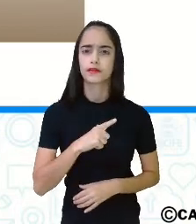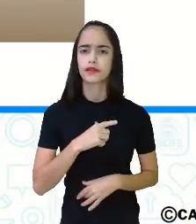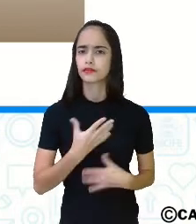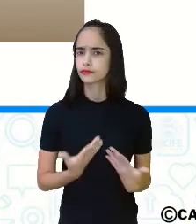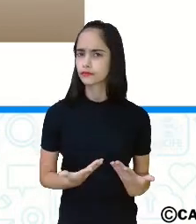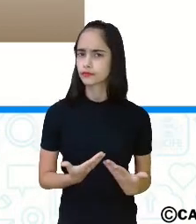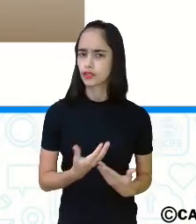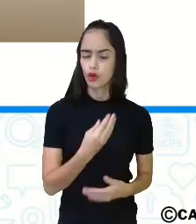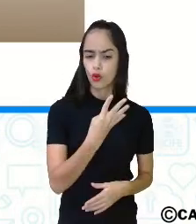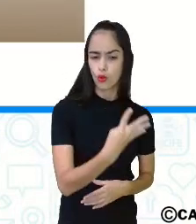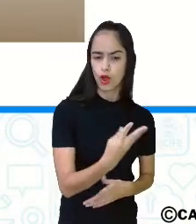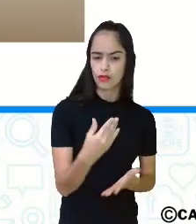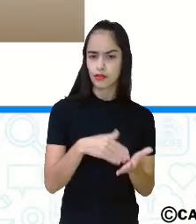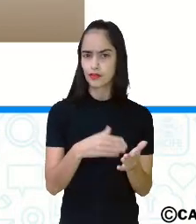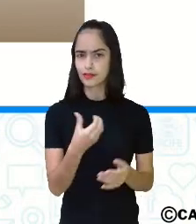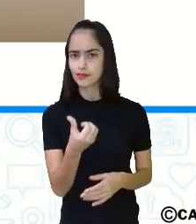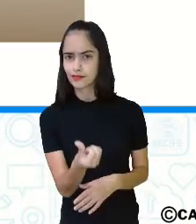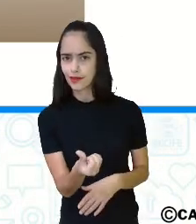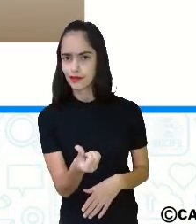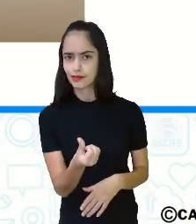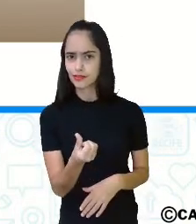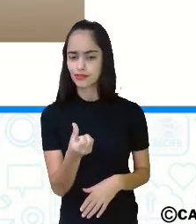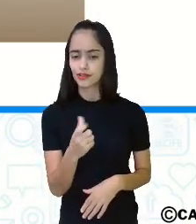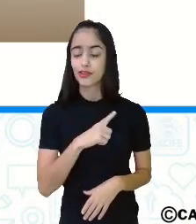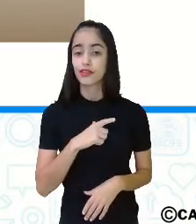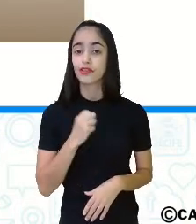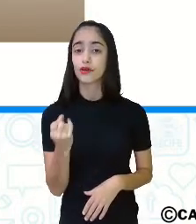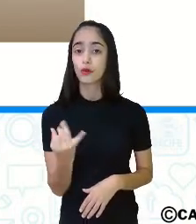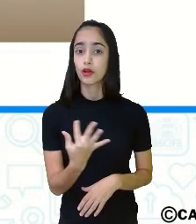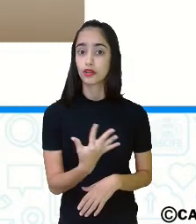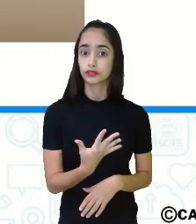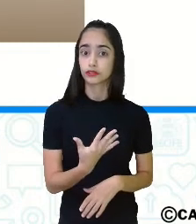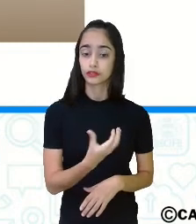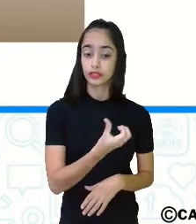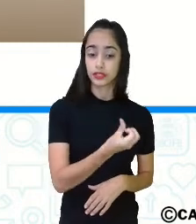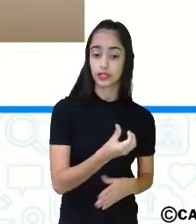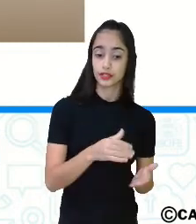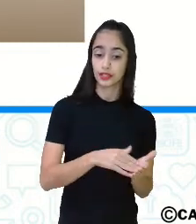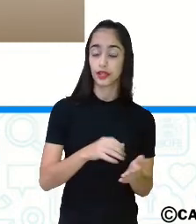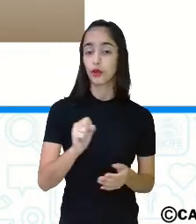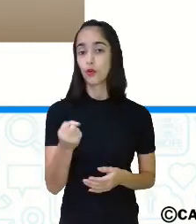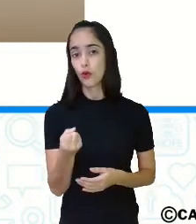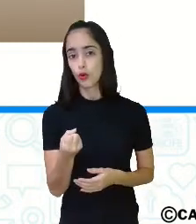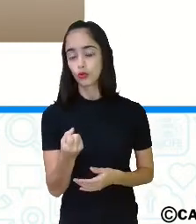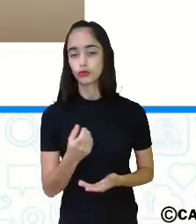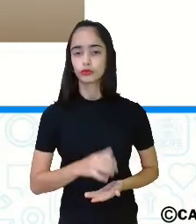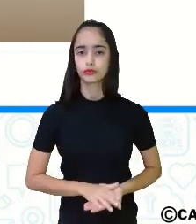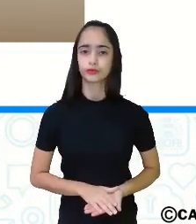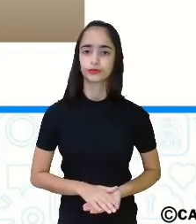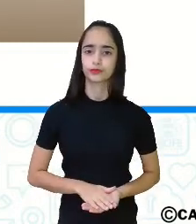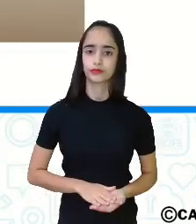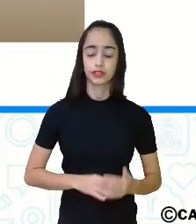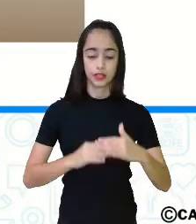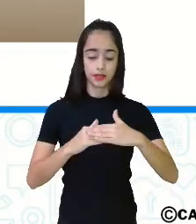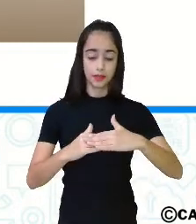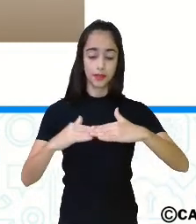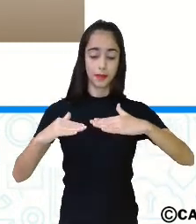6, de 6 ao 8. E na segunda linha nós temos 9,